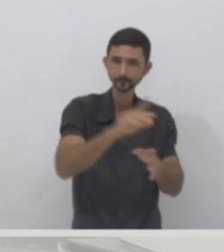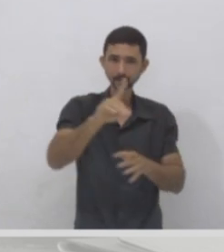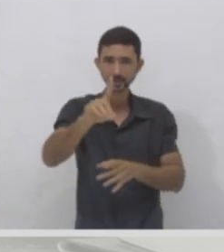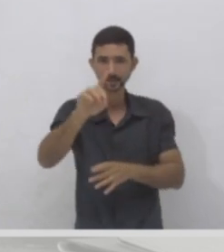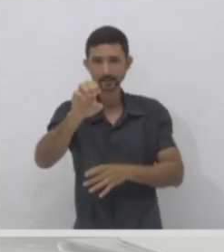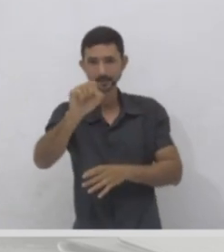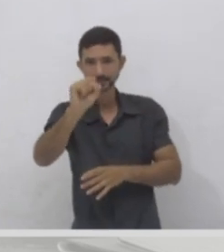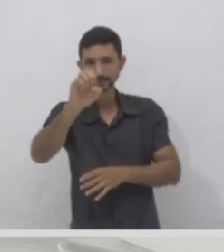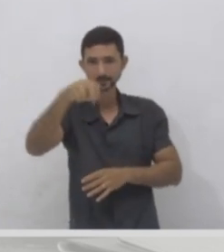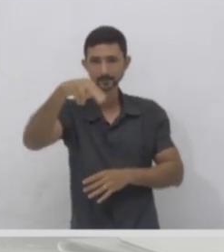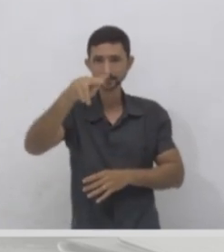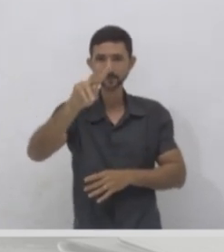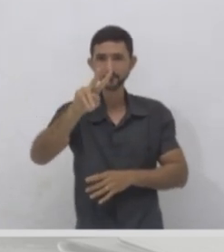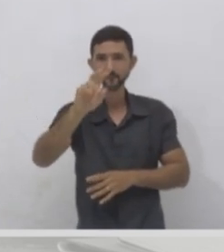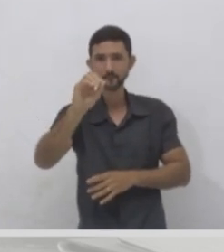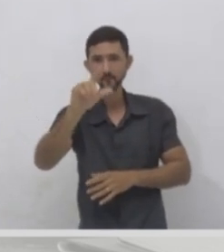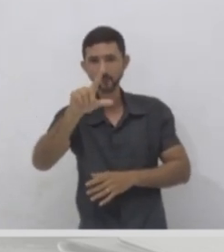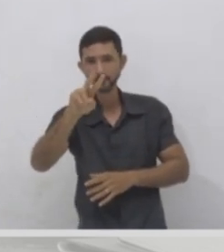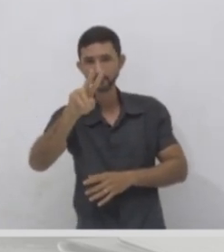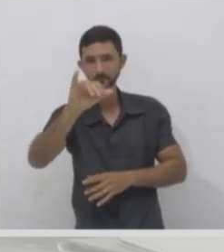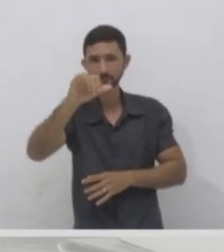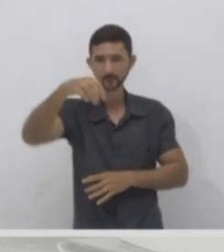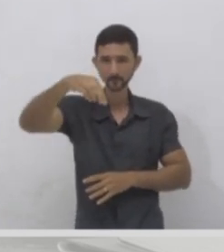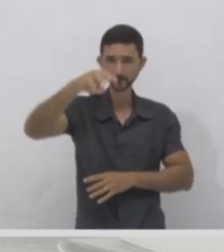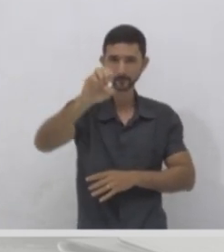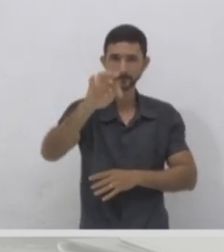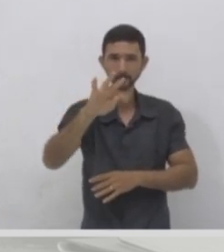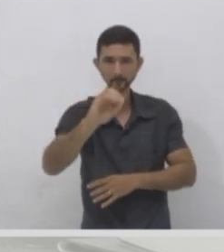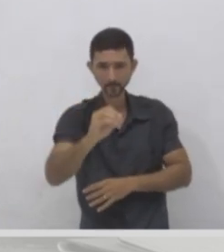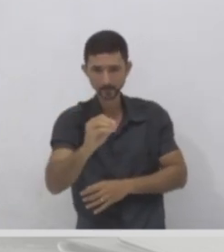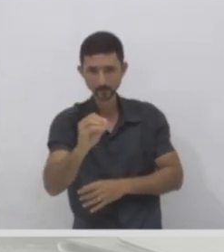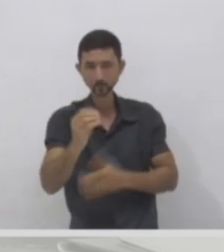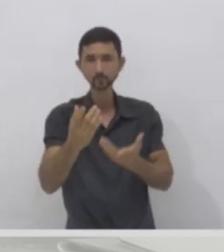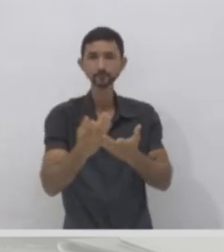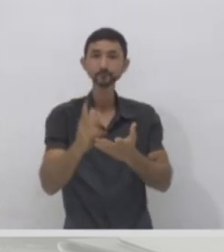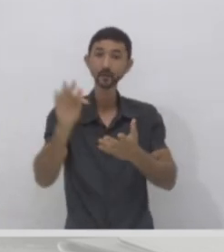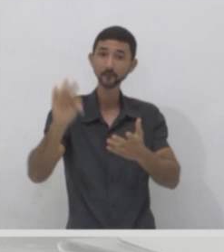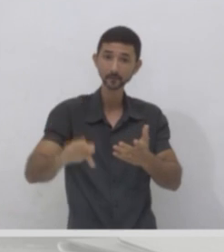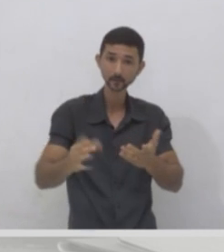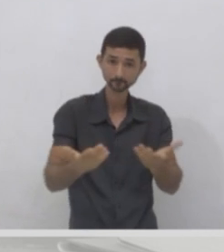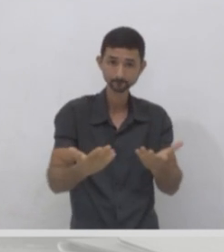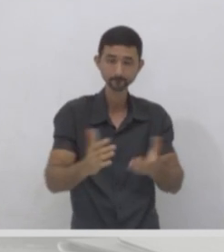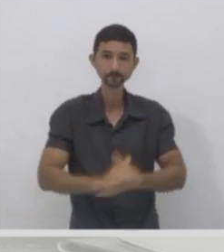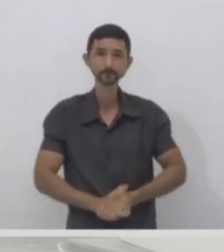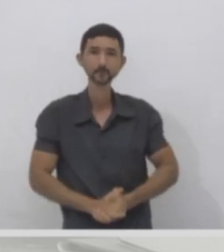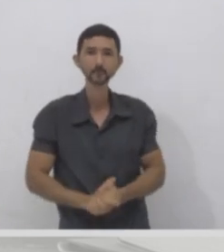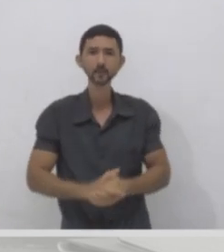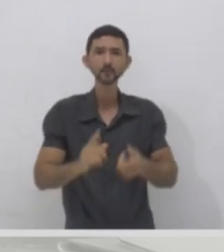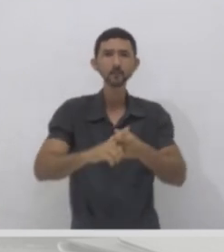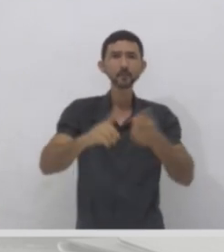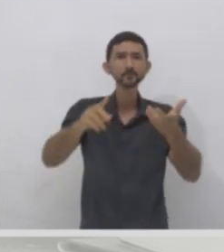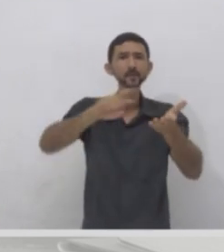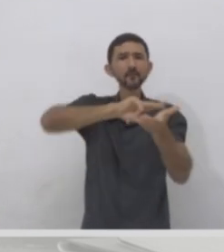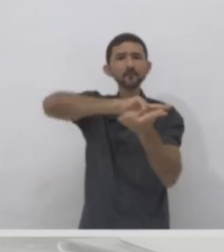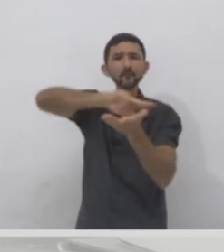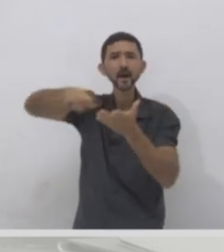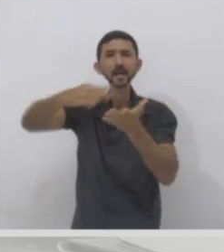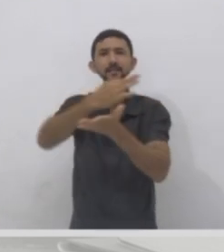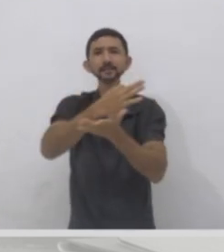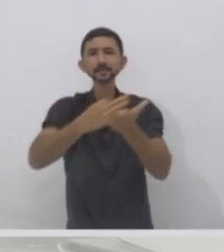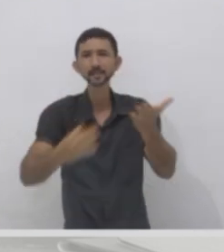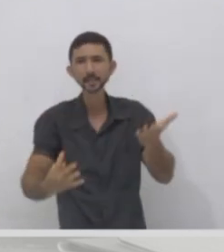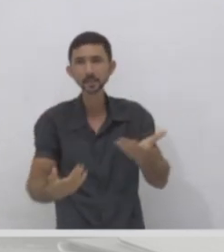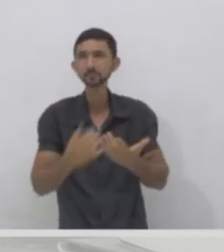a fábula, que é um texto narrativo. Veja bem, nós temos diversos textos narrativos. Então, nós temos a